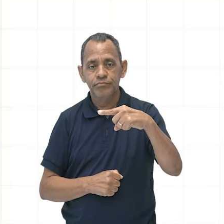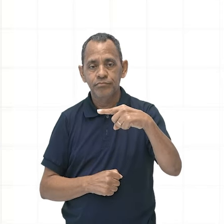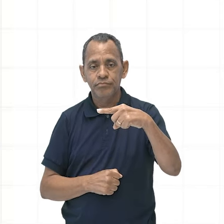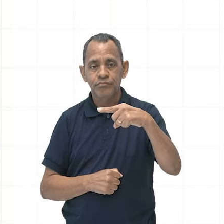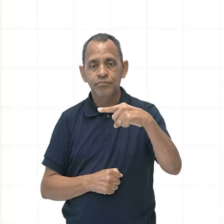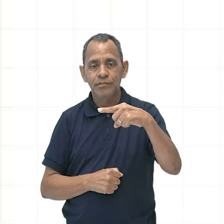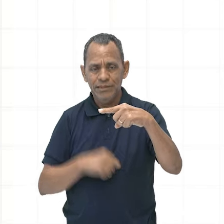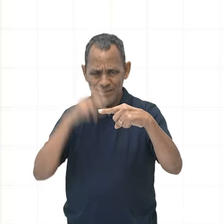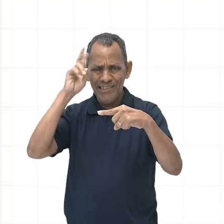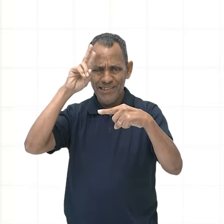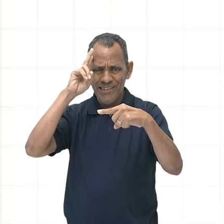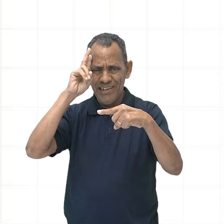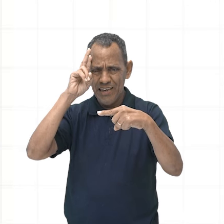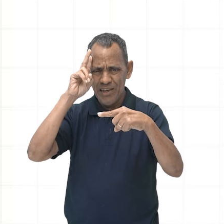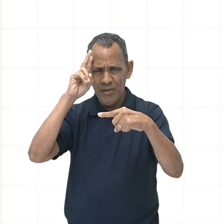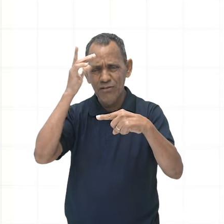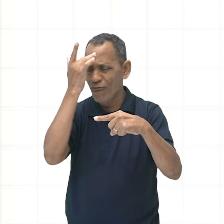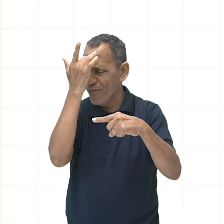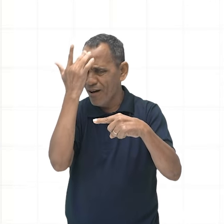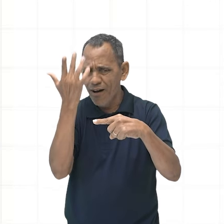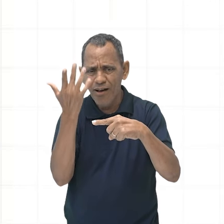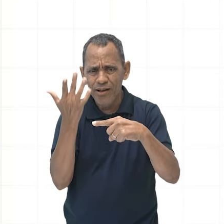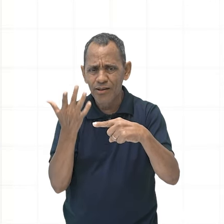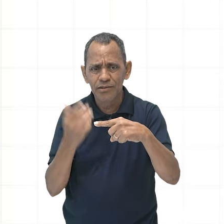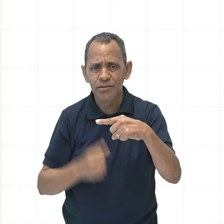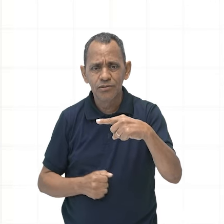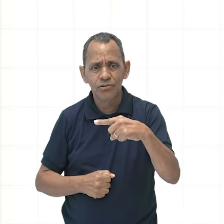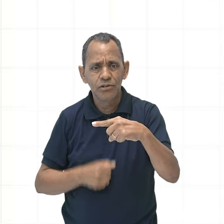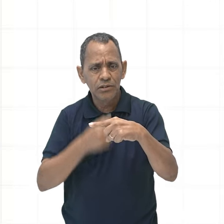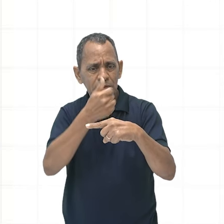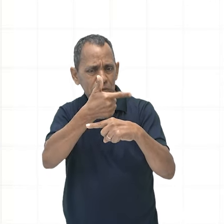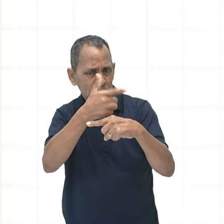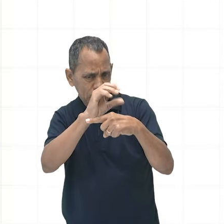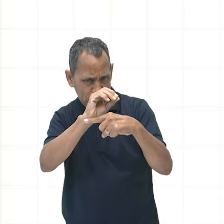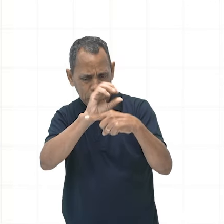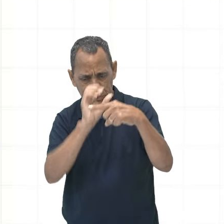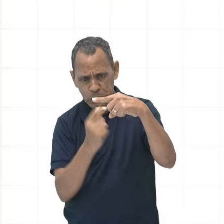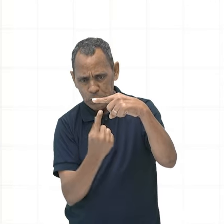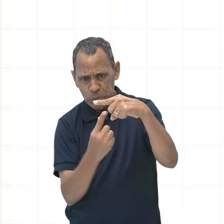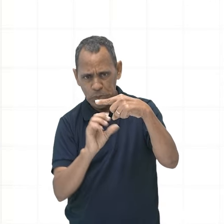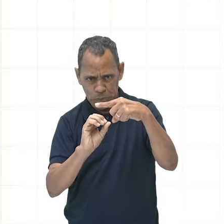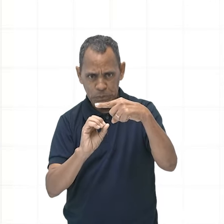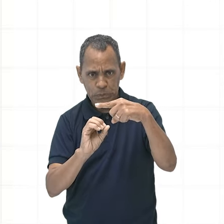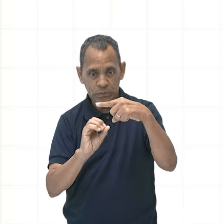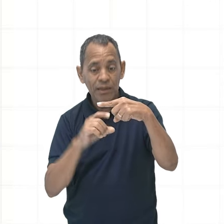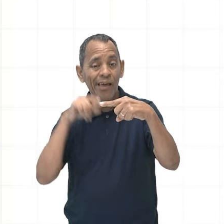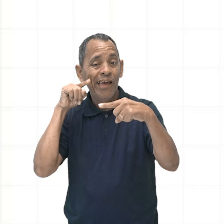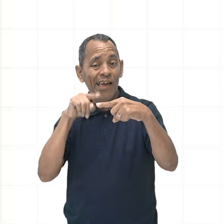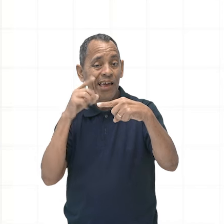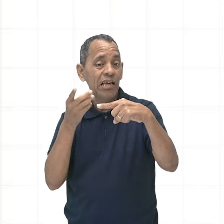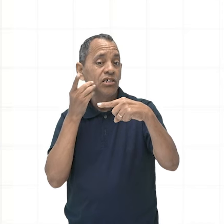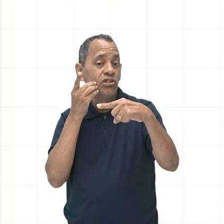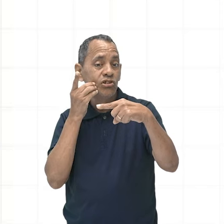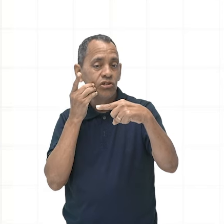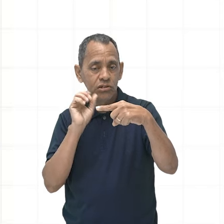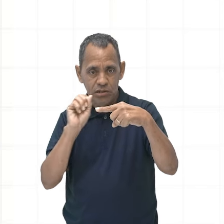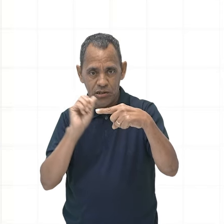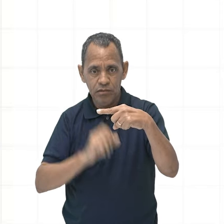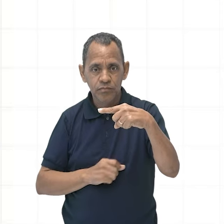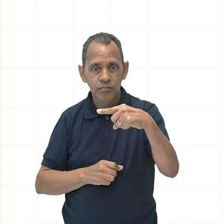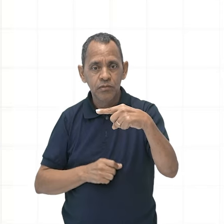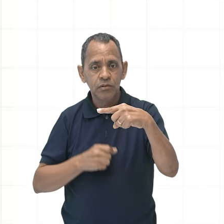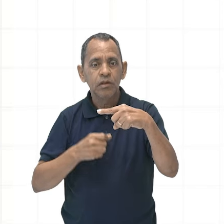por 100, né? Então, 20% é 20 sobre 100. E esse dia aqui, ó, 20% de 90,